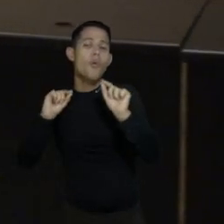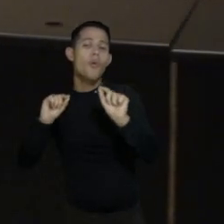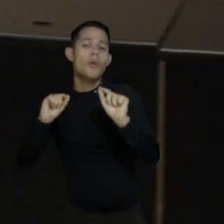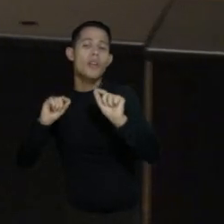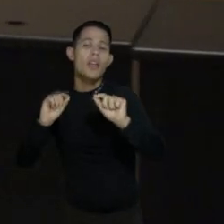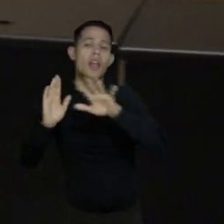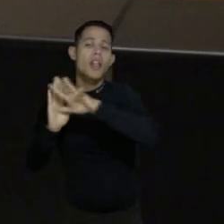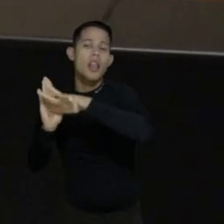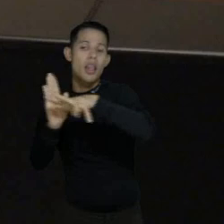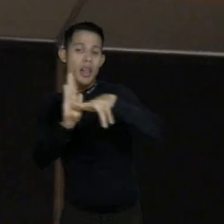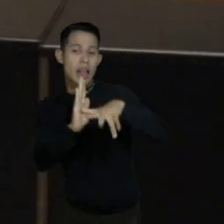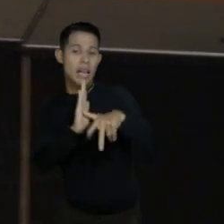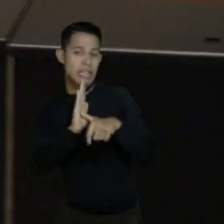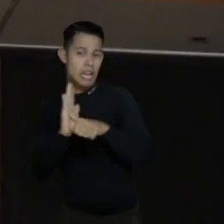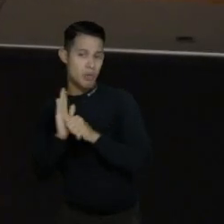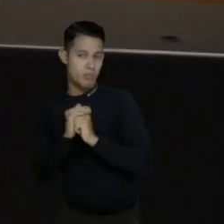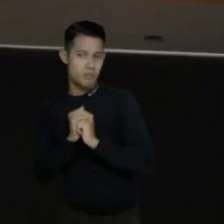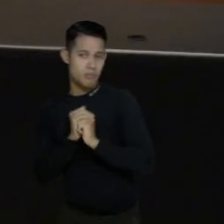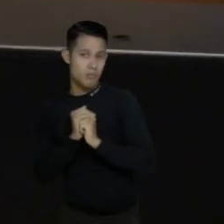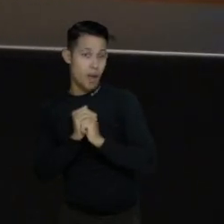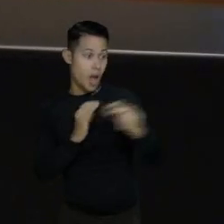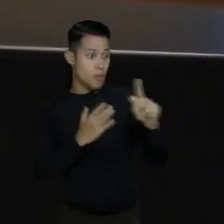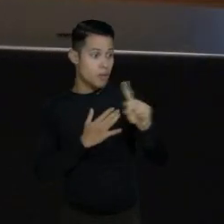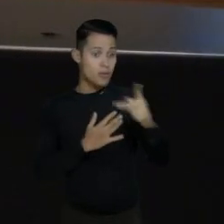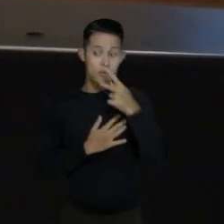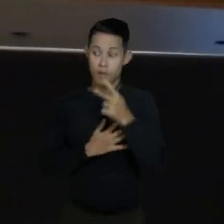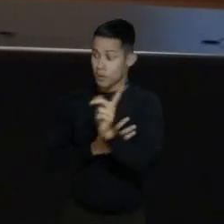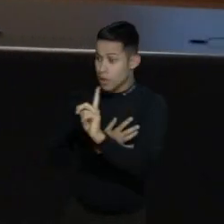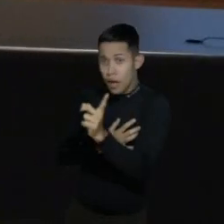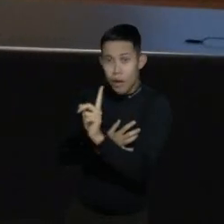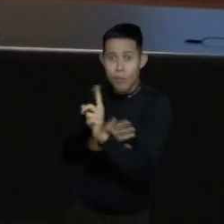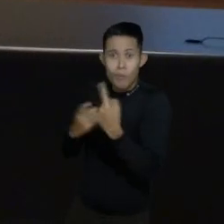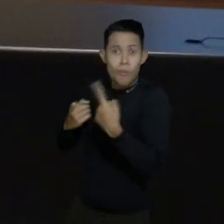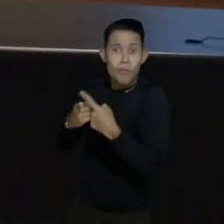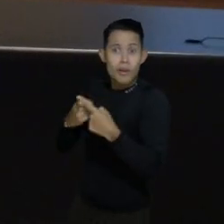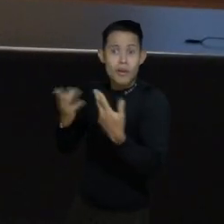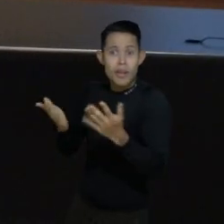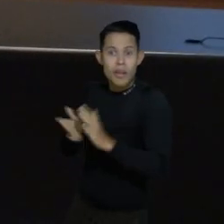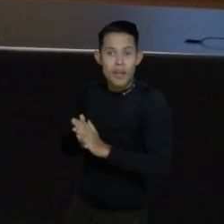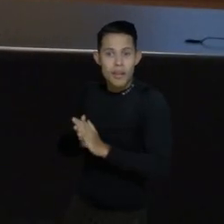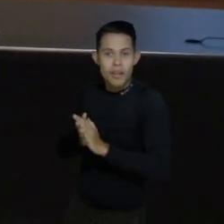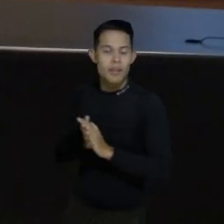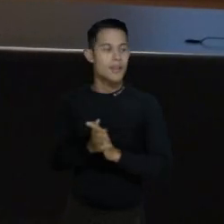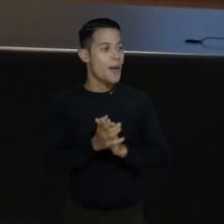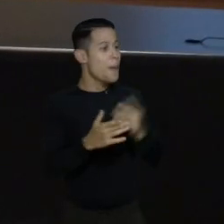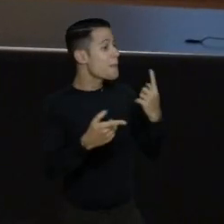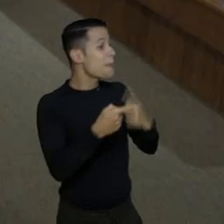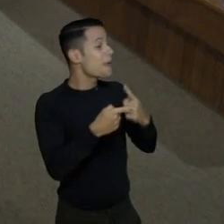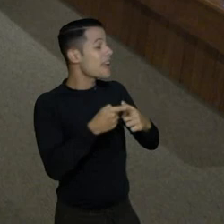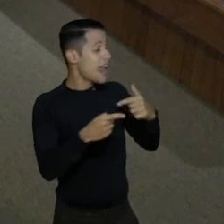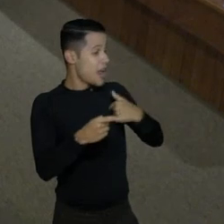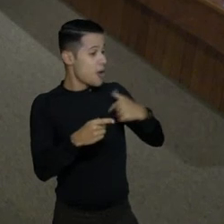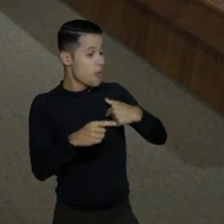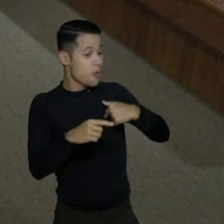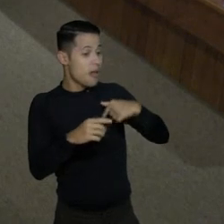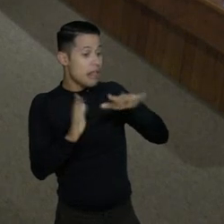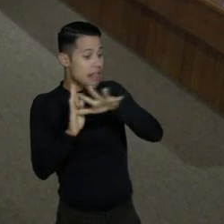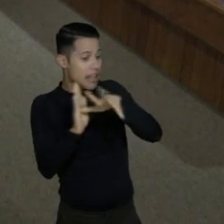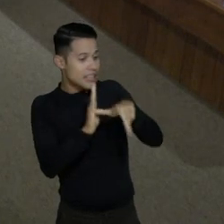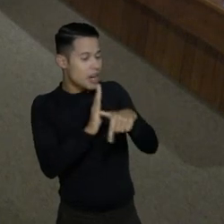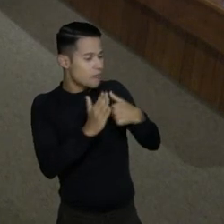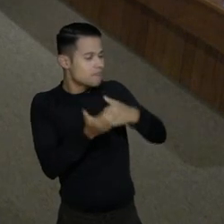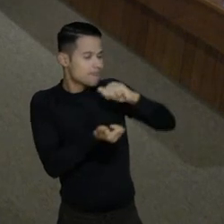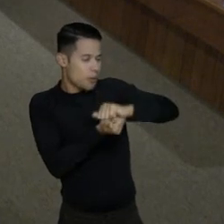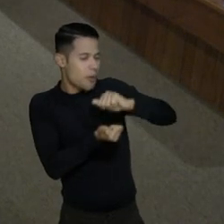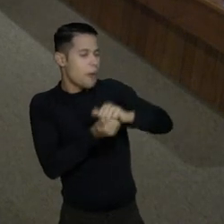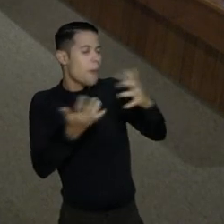ladrão e ela falou não imagina Por quê ele falou não vou ser ladrão porque ladrão eu sou bom aqui eu não sou bom em